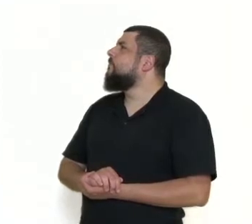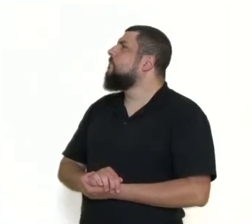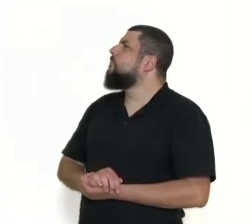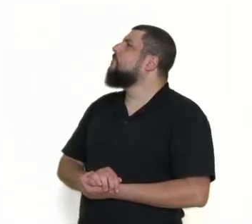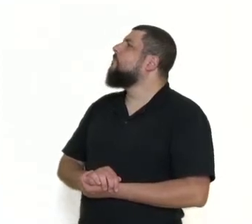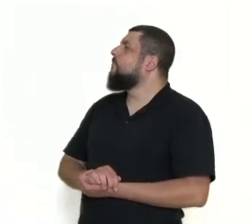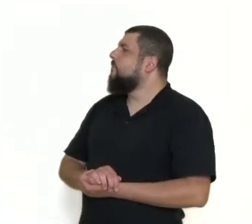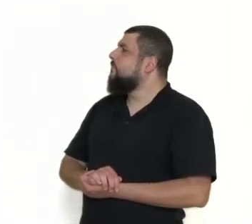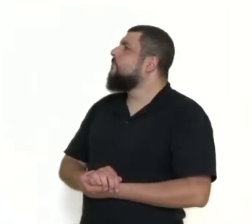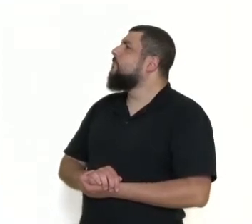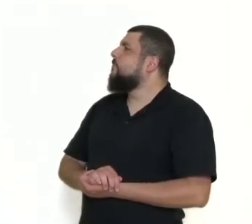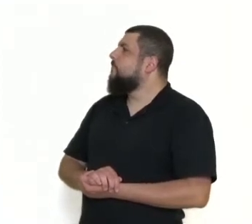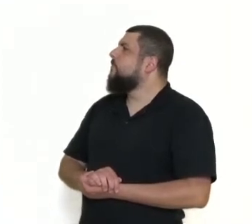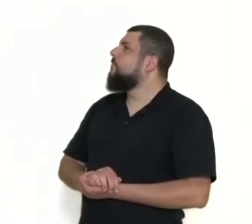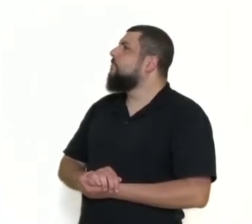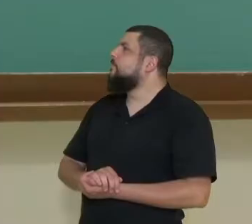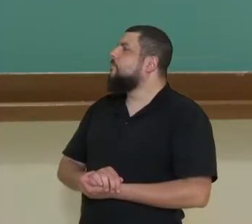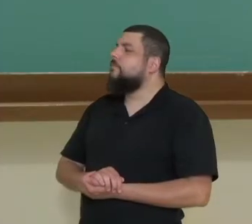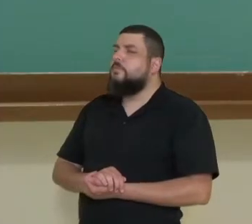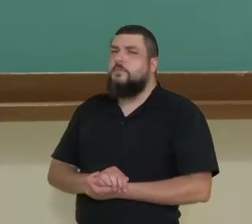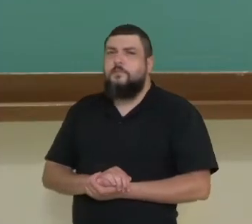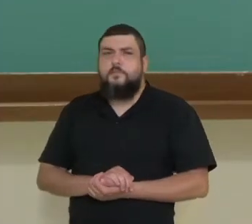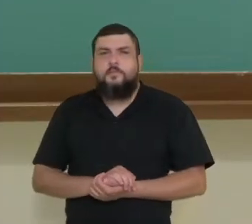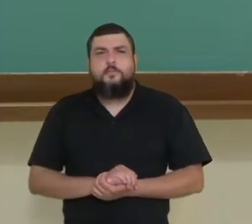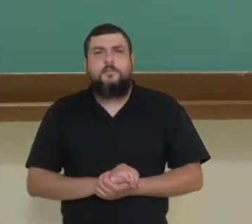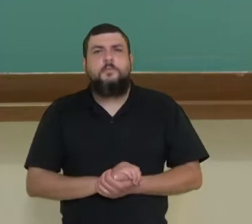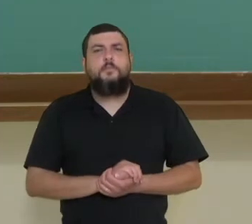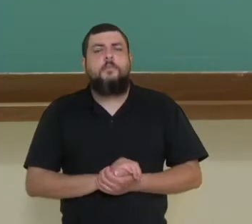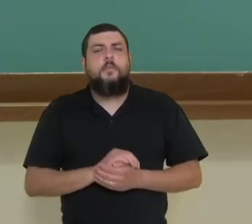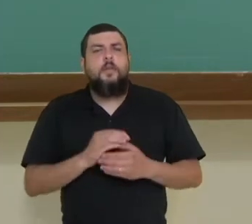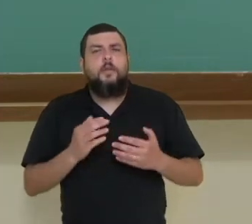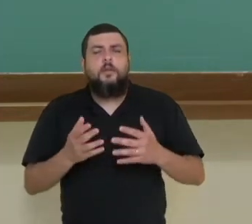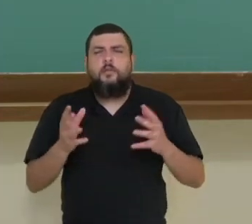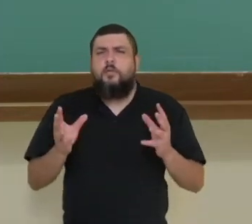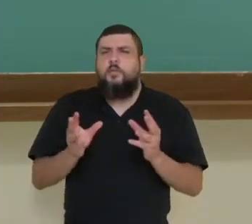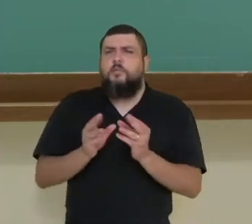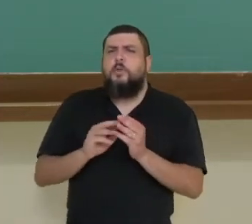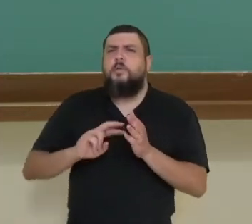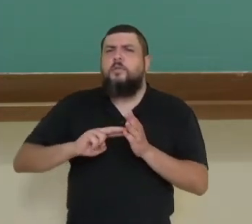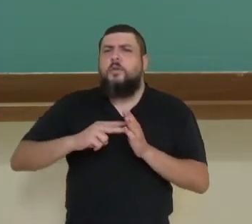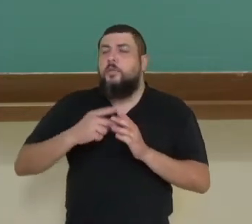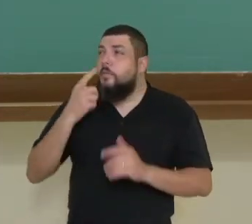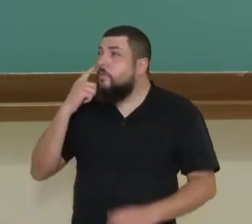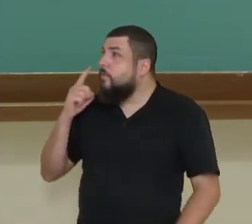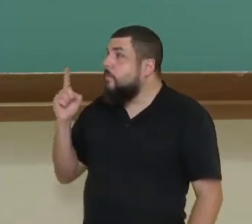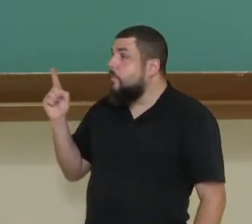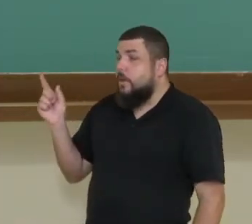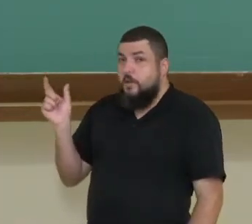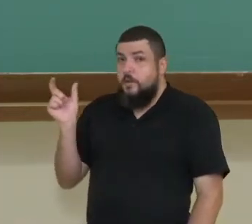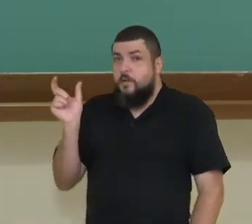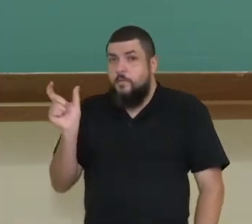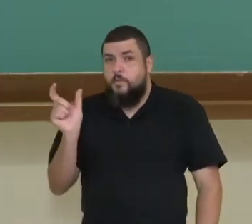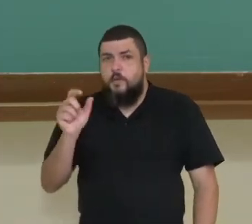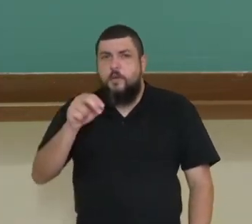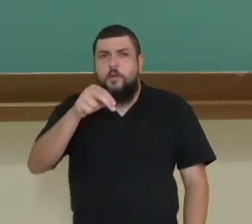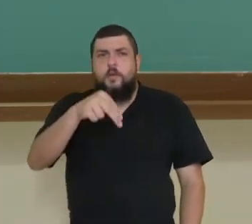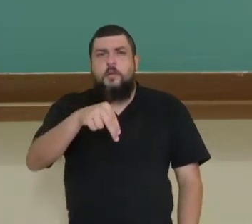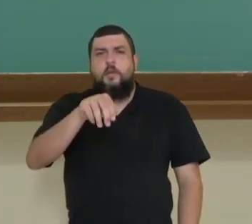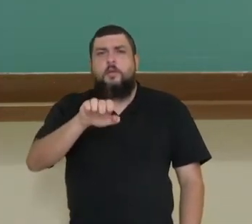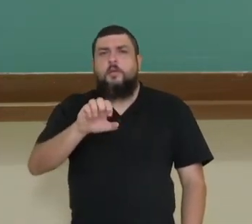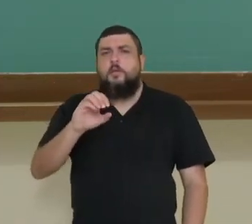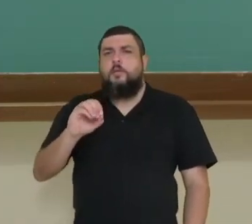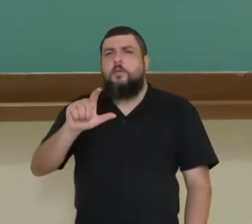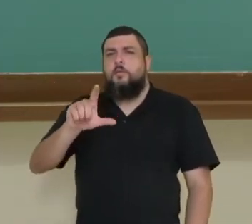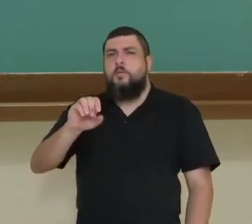por neologismo. Então, o que entendemos por neologismo? Vamos começar aqui com alguma dúvida vocabular que tenha